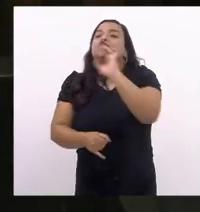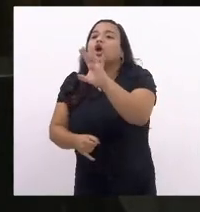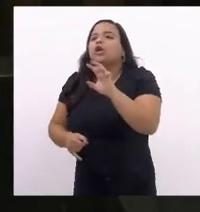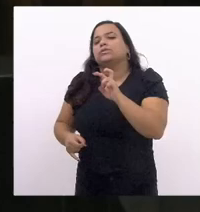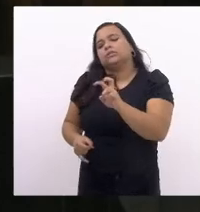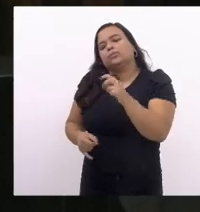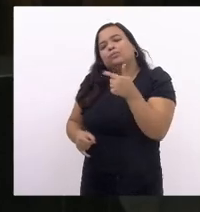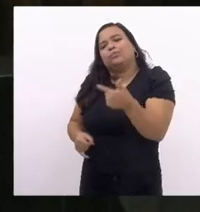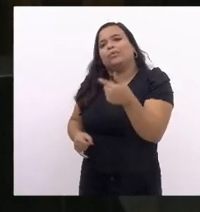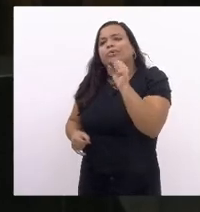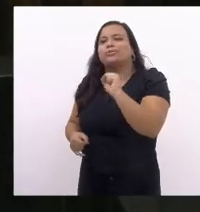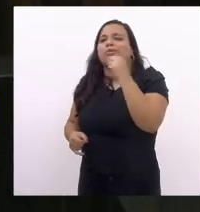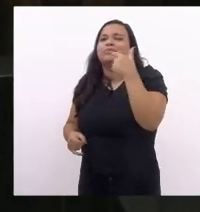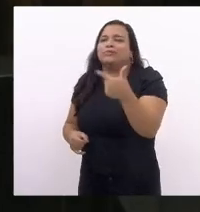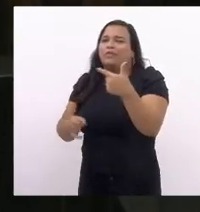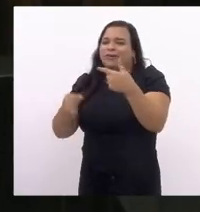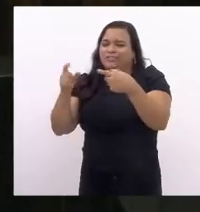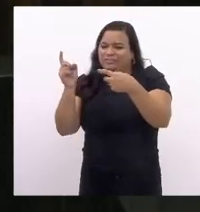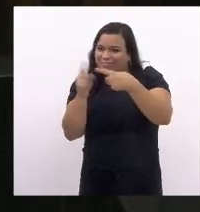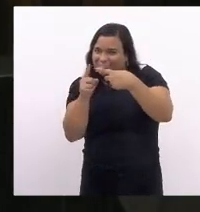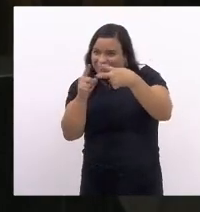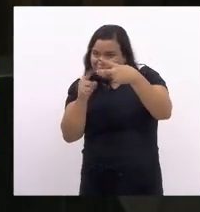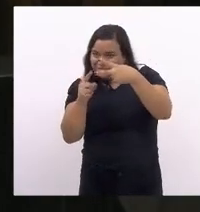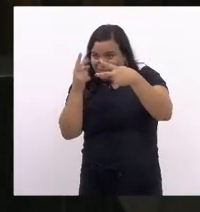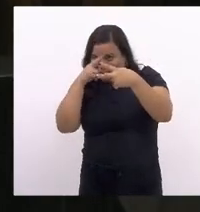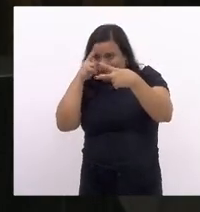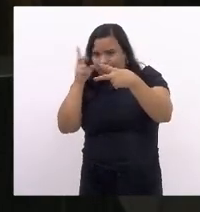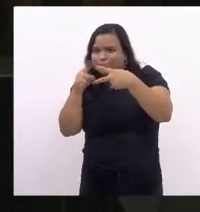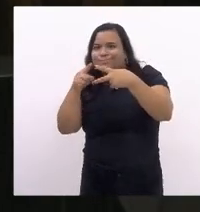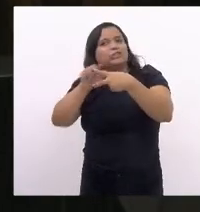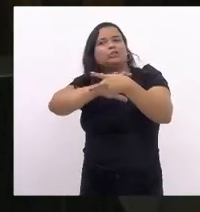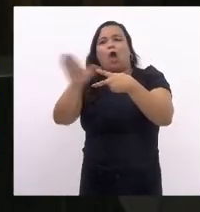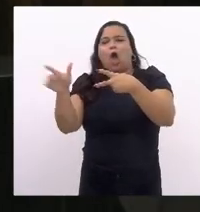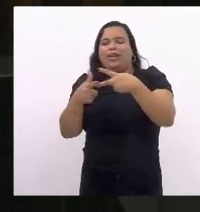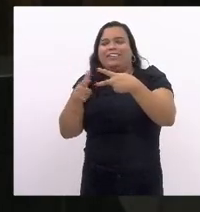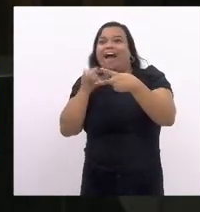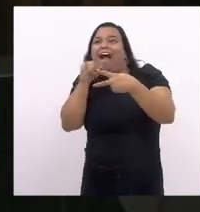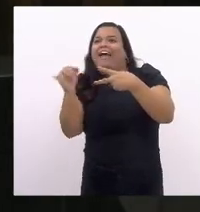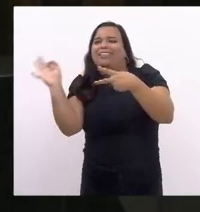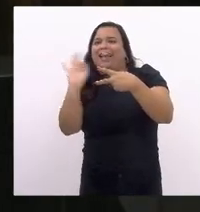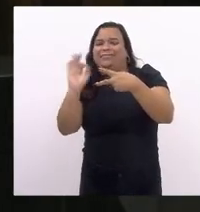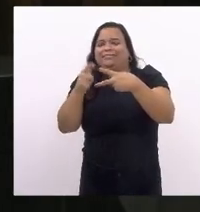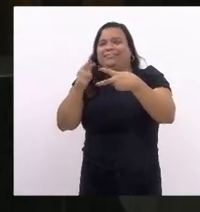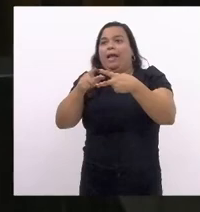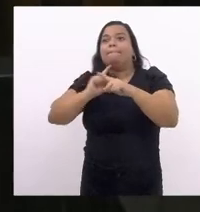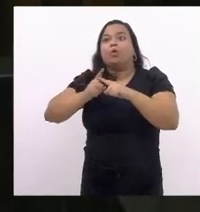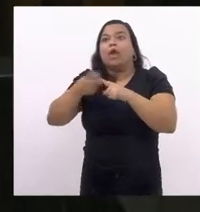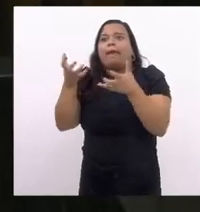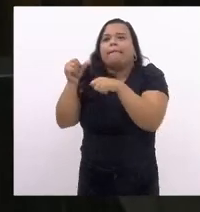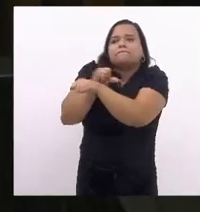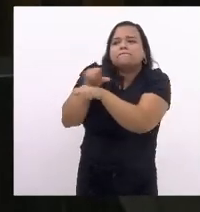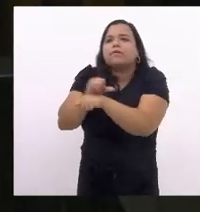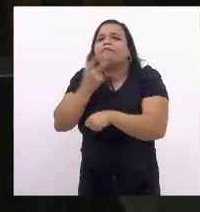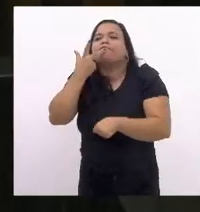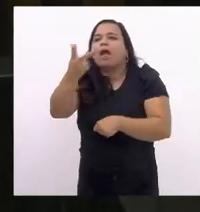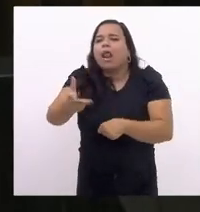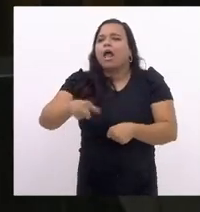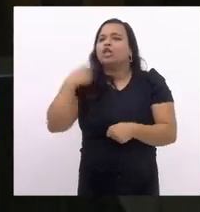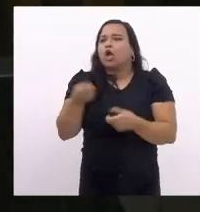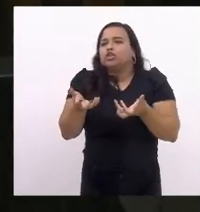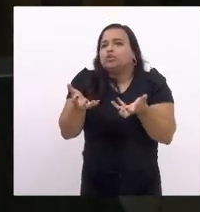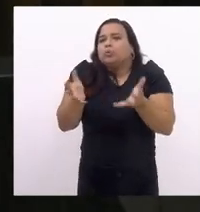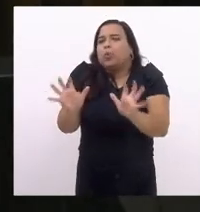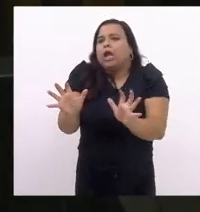dizer que a gente queria que as crianças não fossem para a escola, para tentar explorar o que o projeto